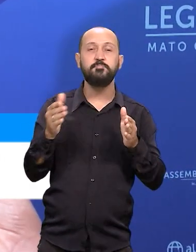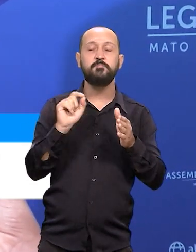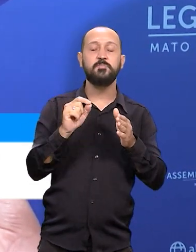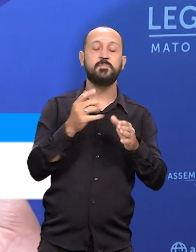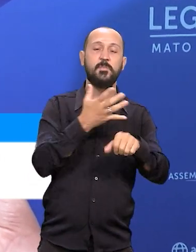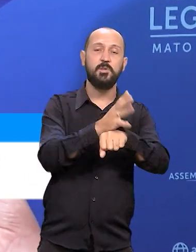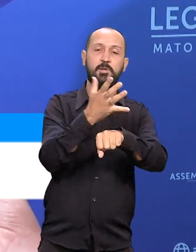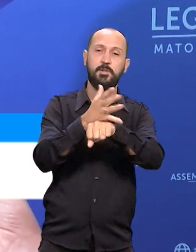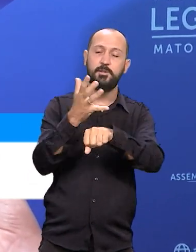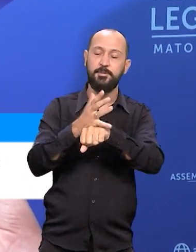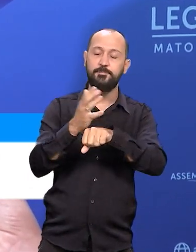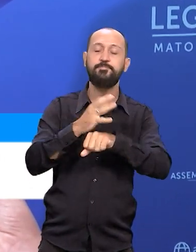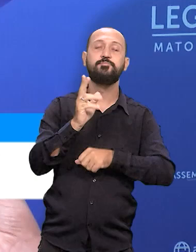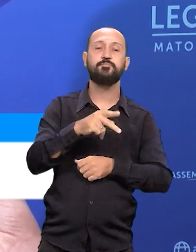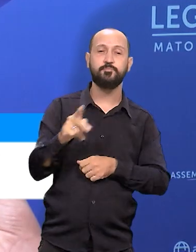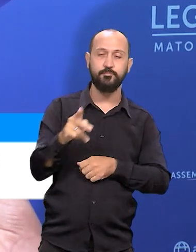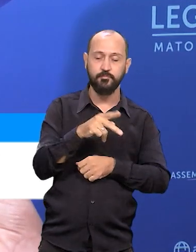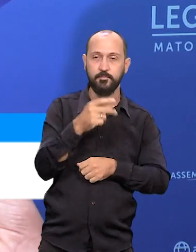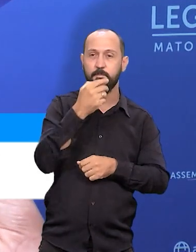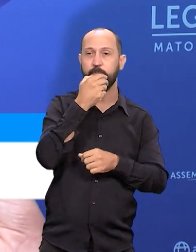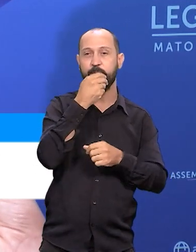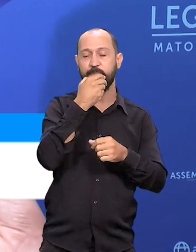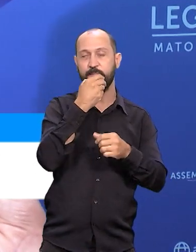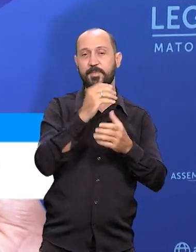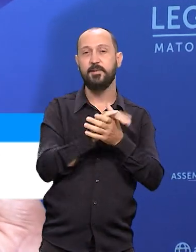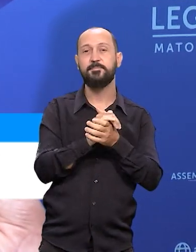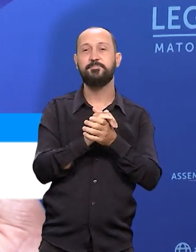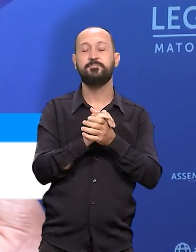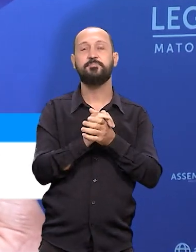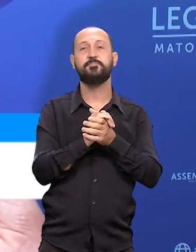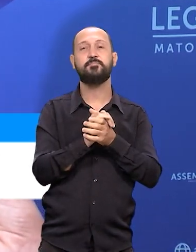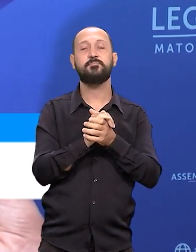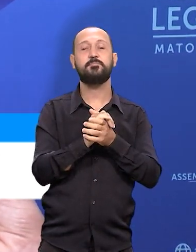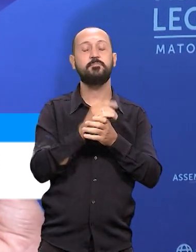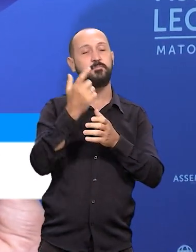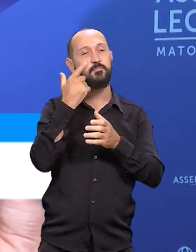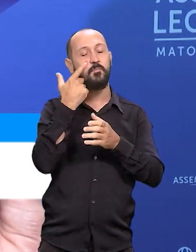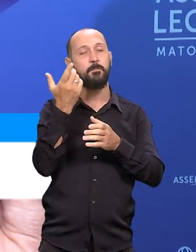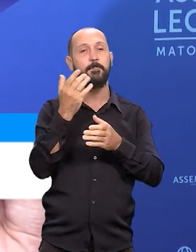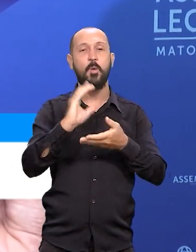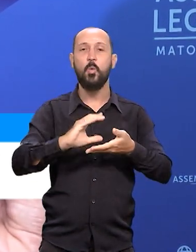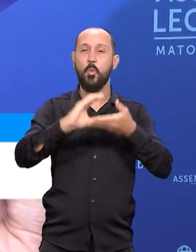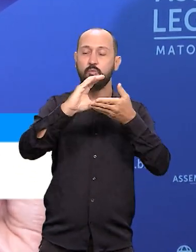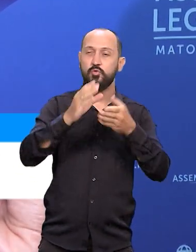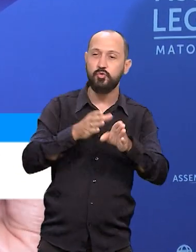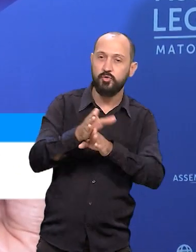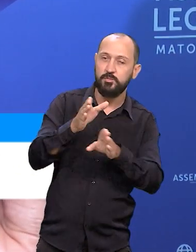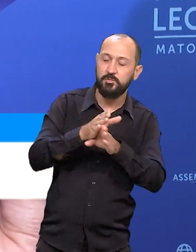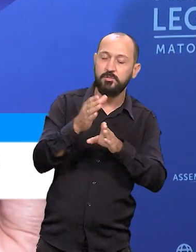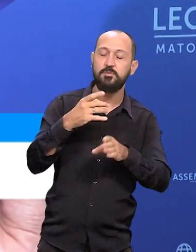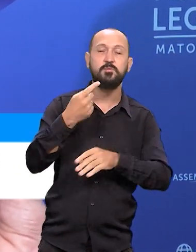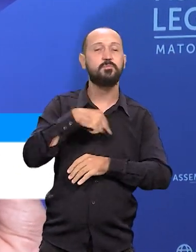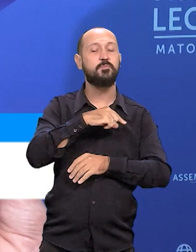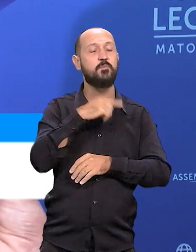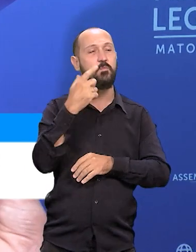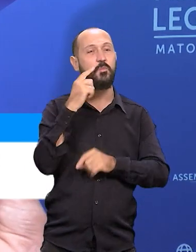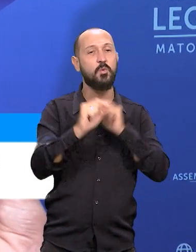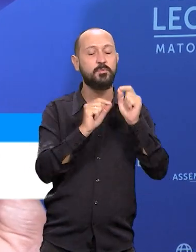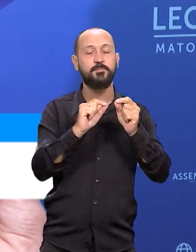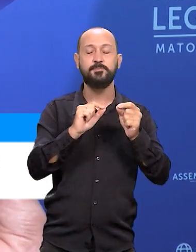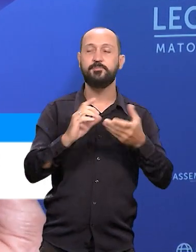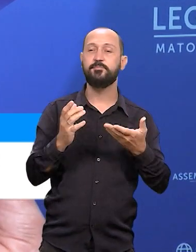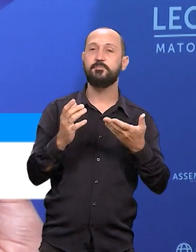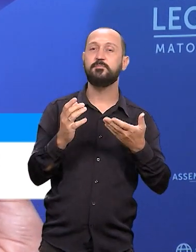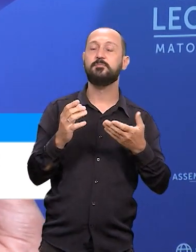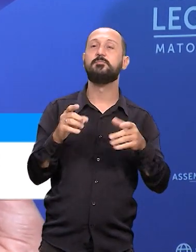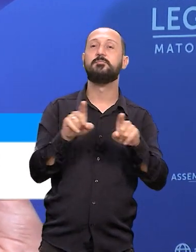né? Treinando os nossos professores, os nossos também conselheiros tutelares, os